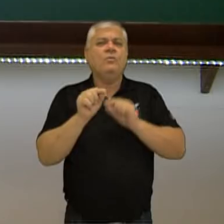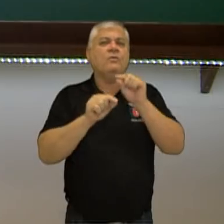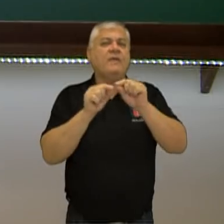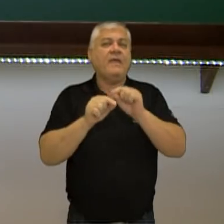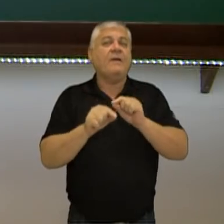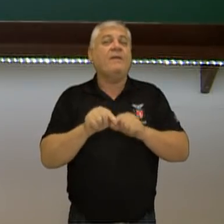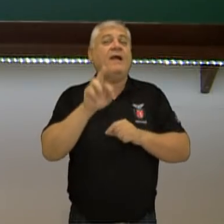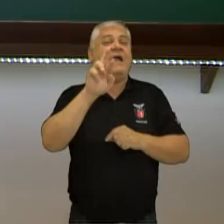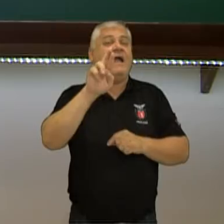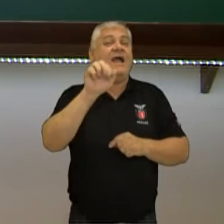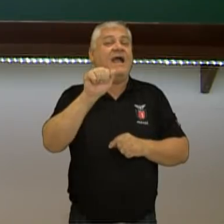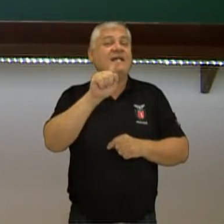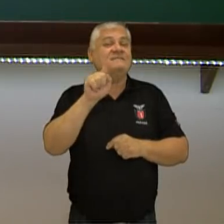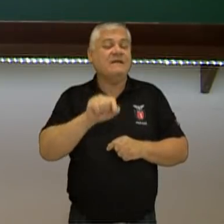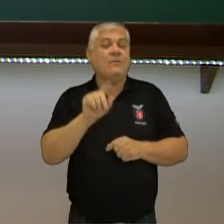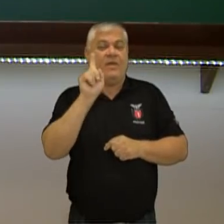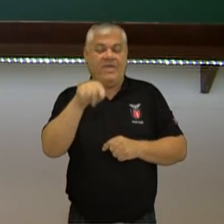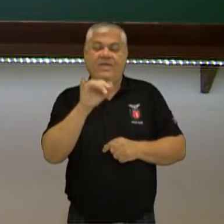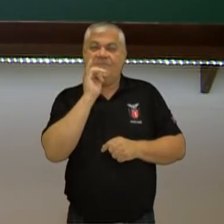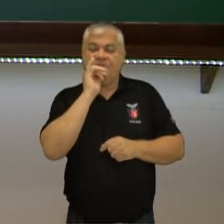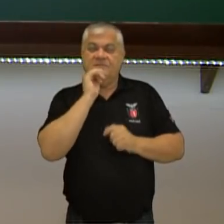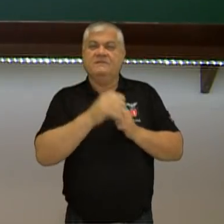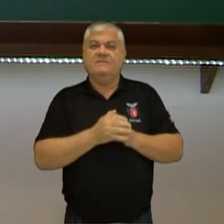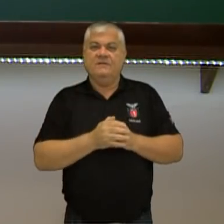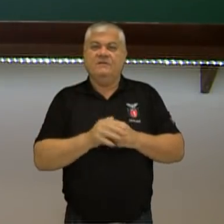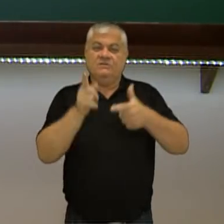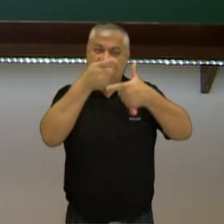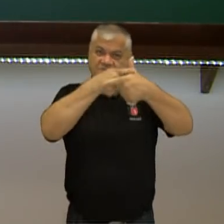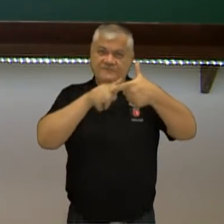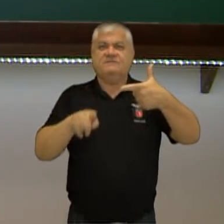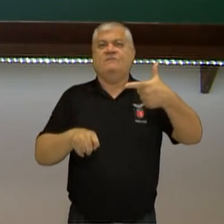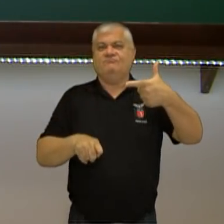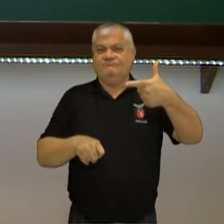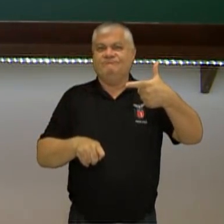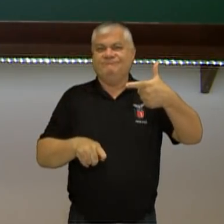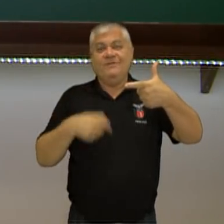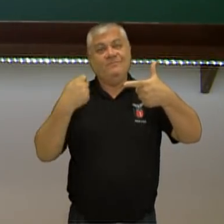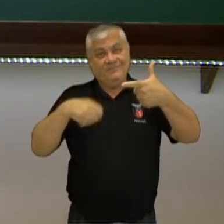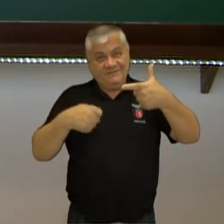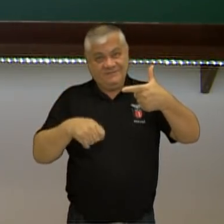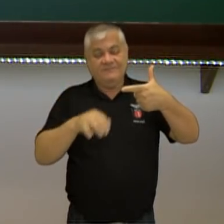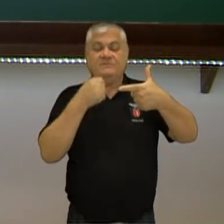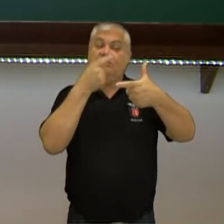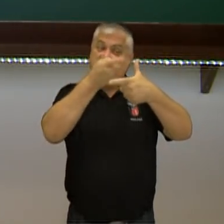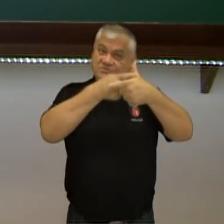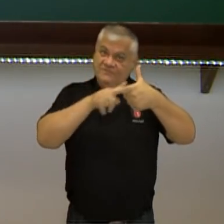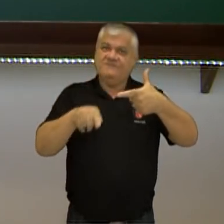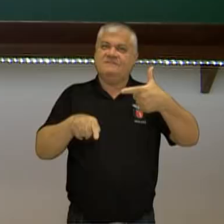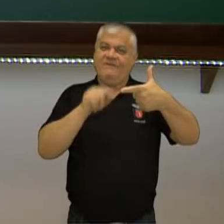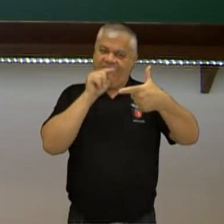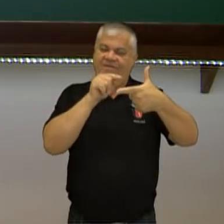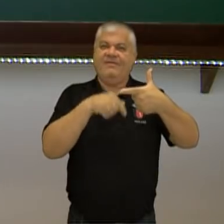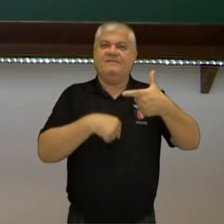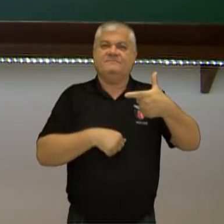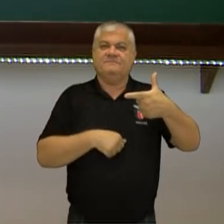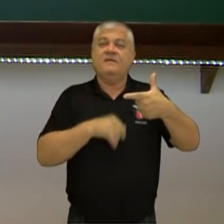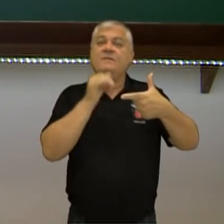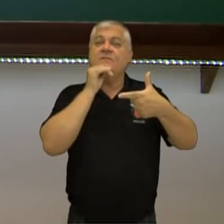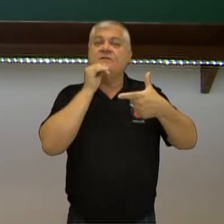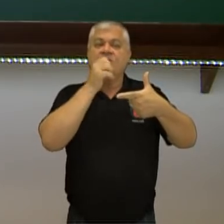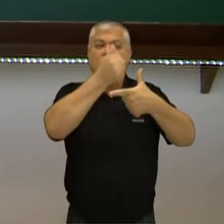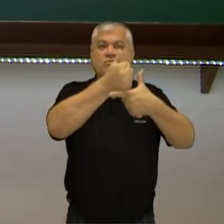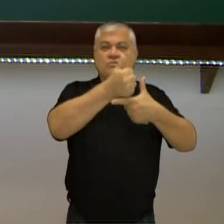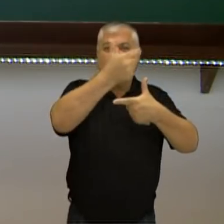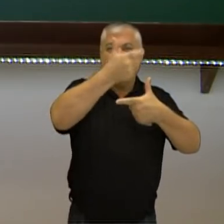A razão é uma divisão entre dois números. Então, nesse caso, eu vou fazer uma divisão. Divisão entre quem? O número de